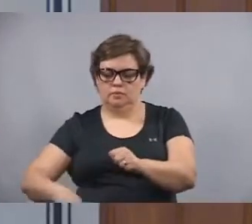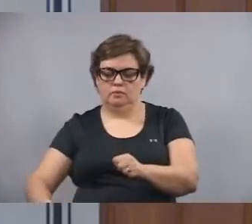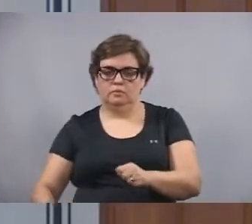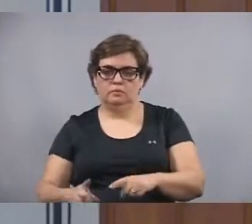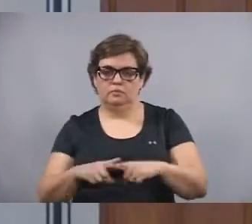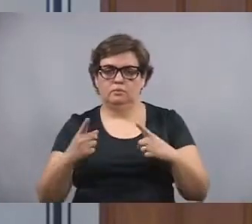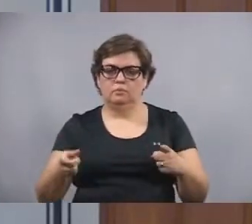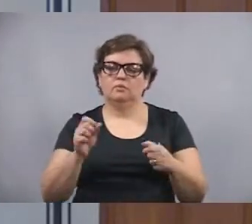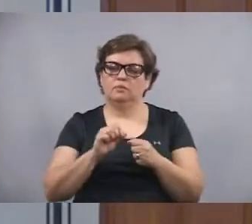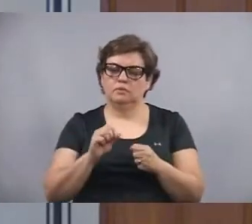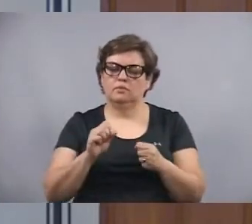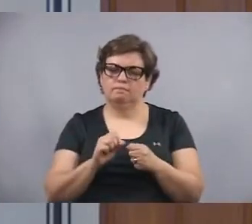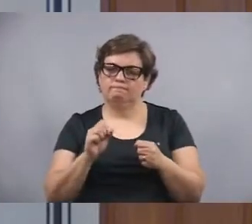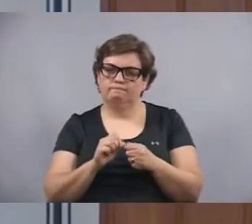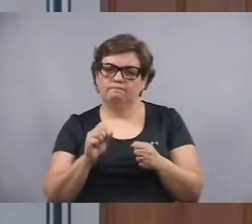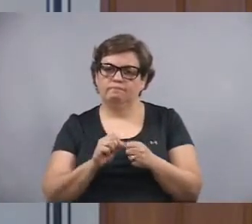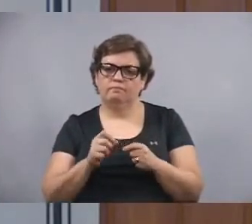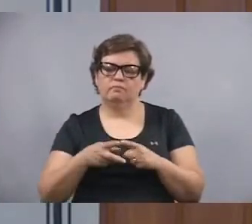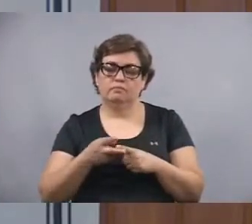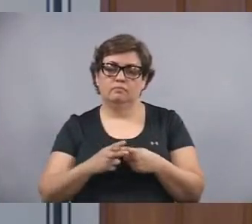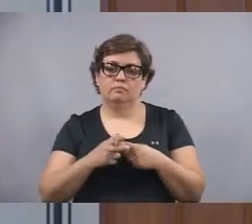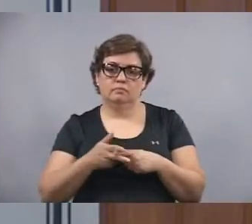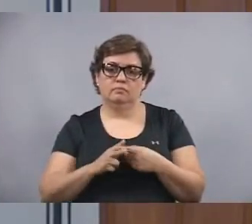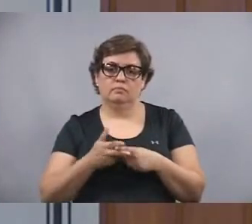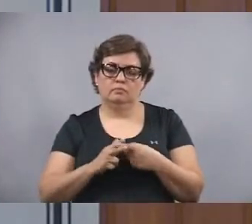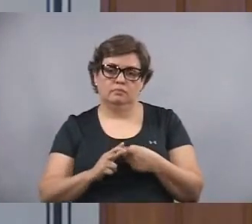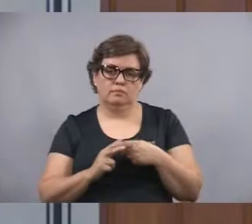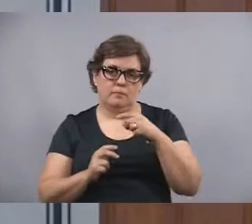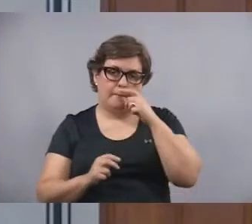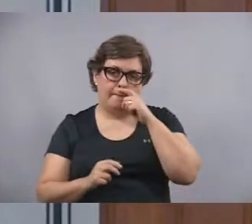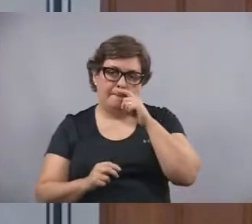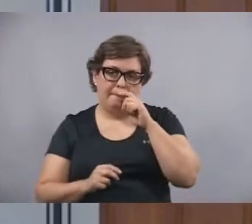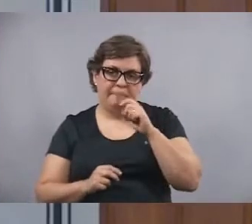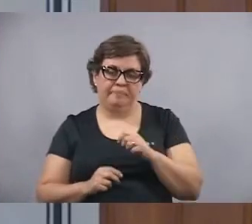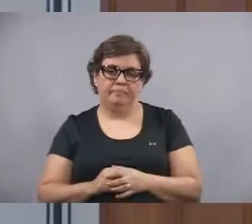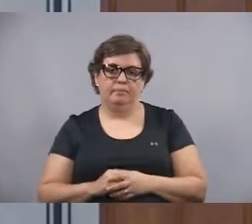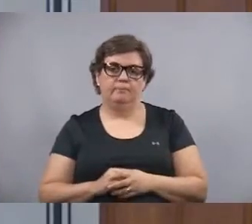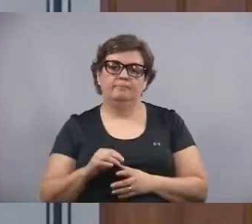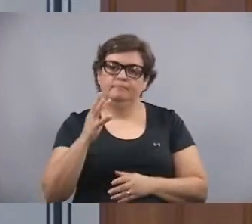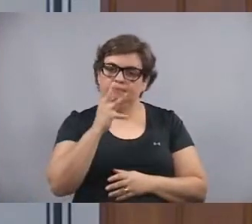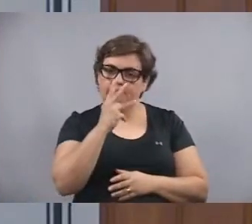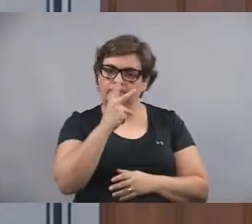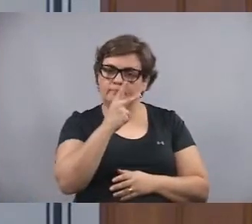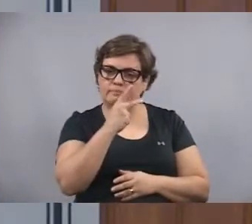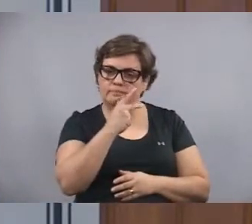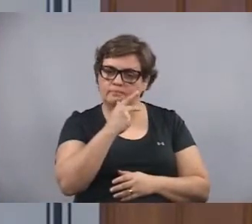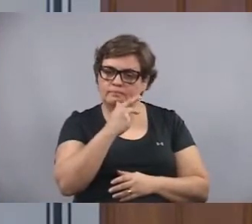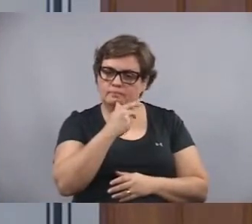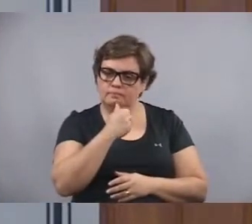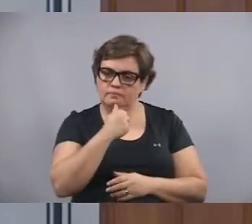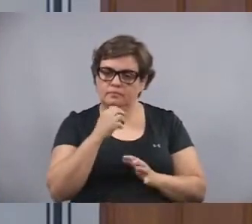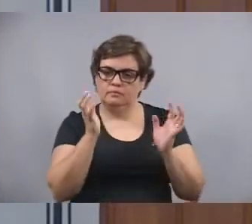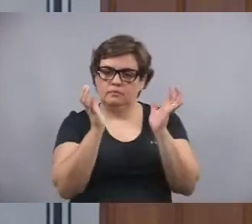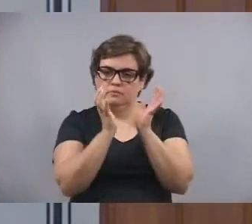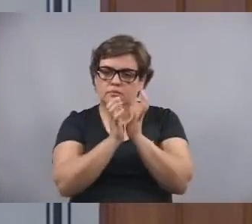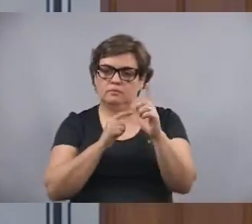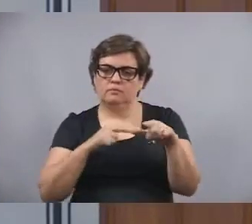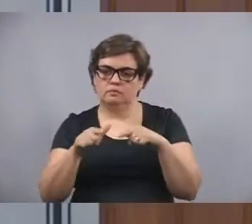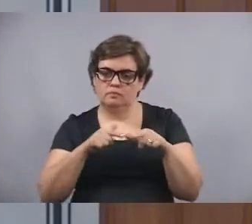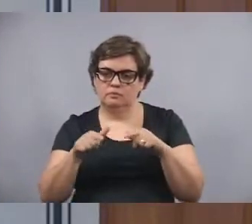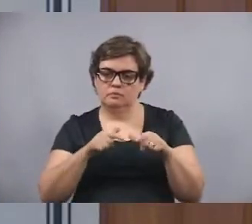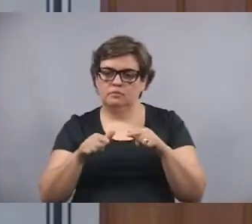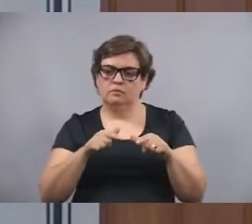vão fazendo a manutenção e vão, aos poucos, as equipes trabalhando